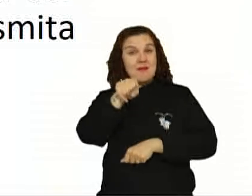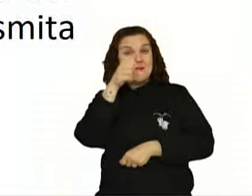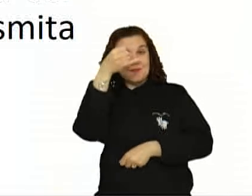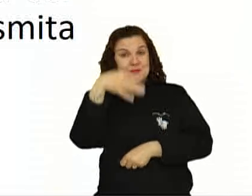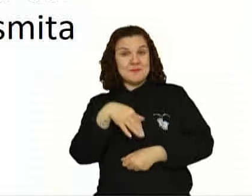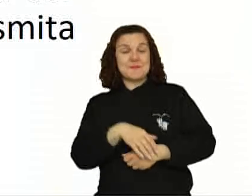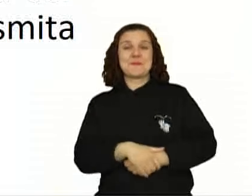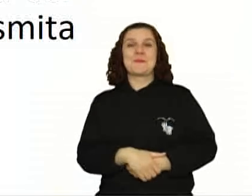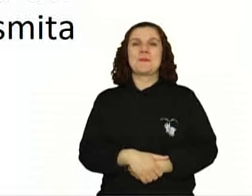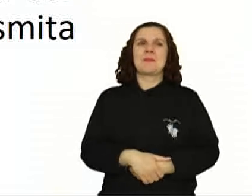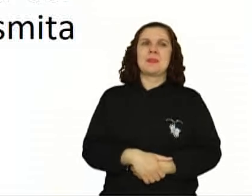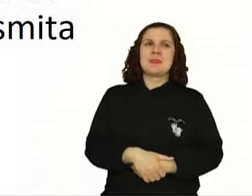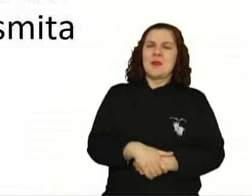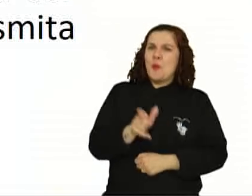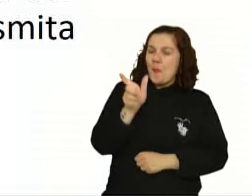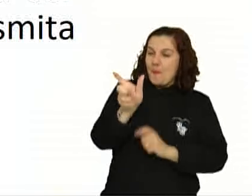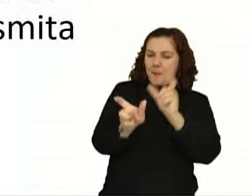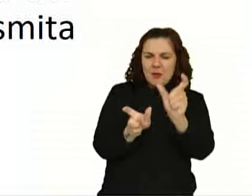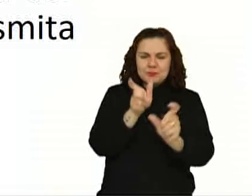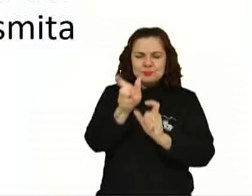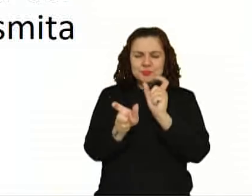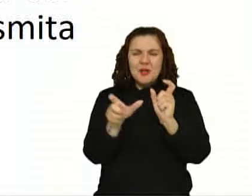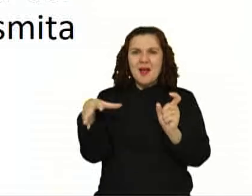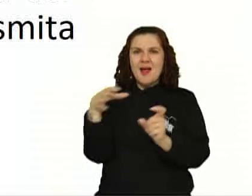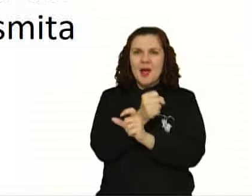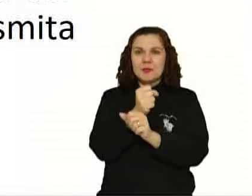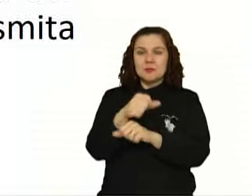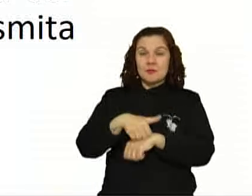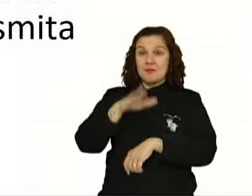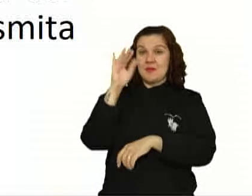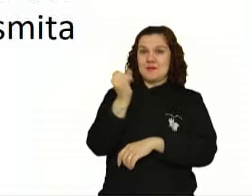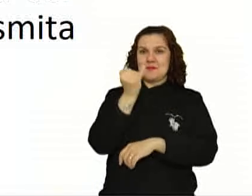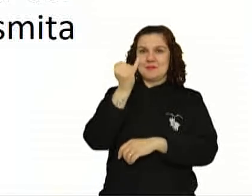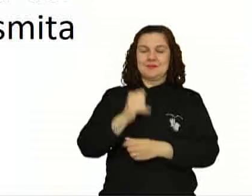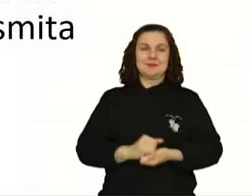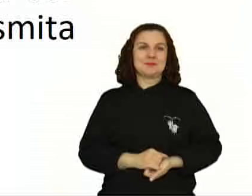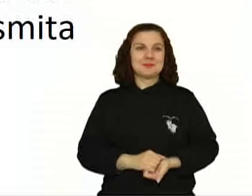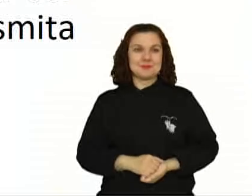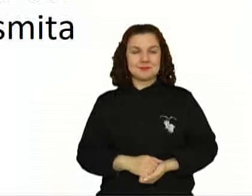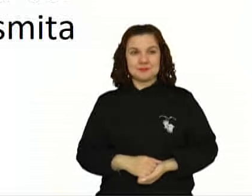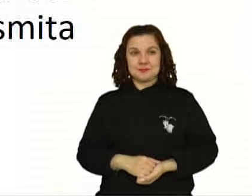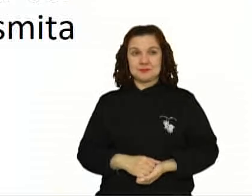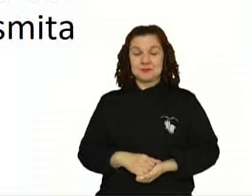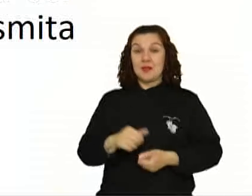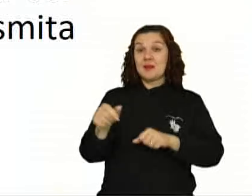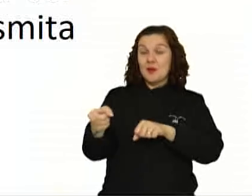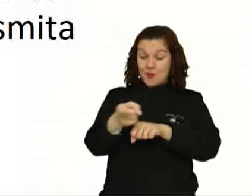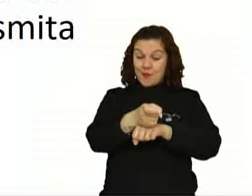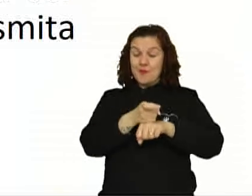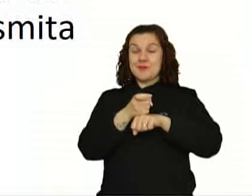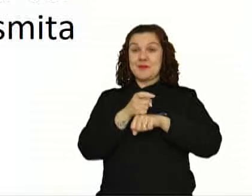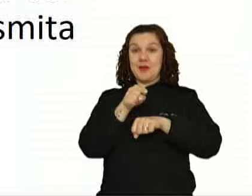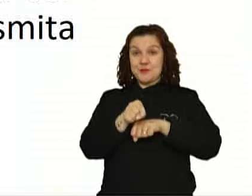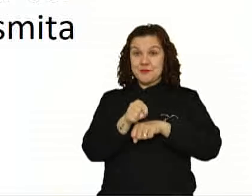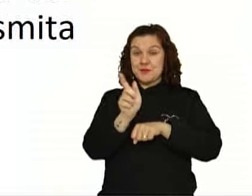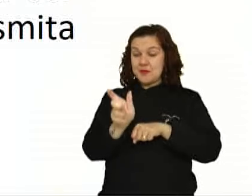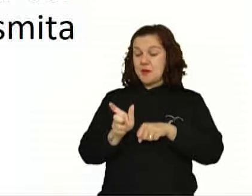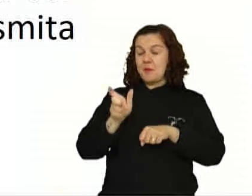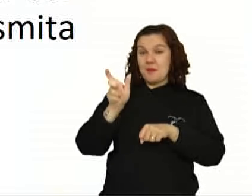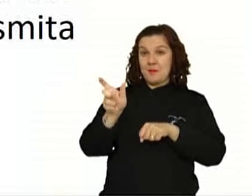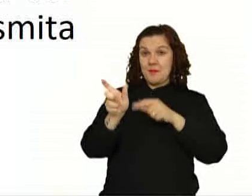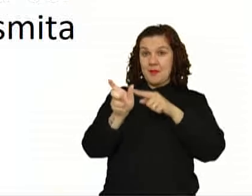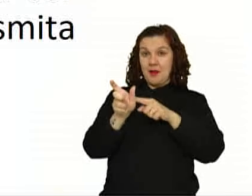vocês, né? Em poucas palavras, as essenciais. Os adjetivos e